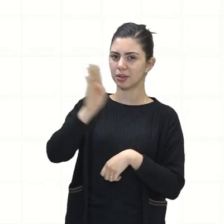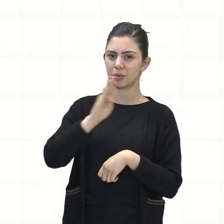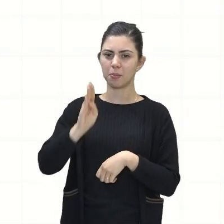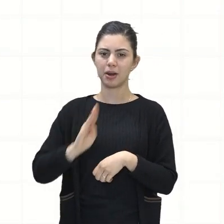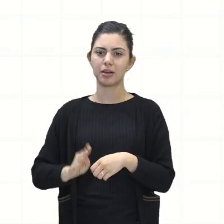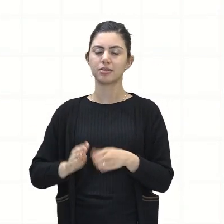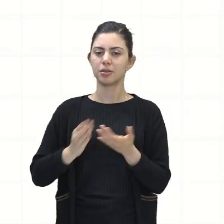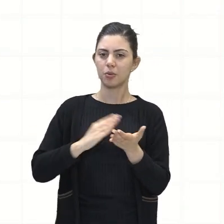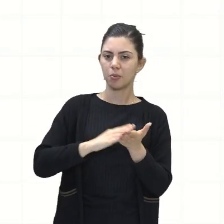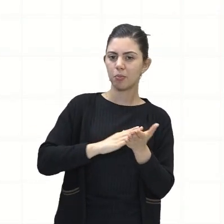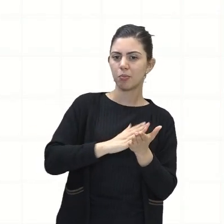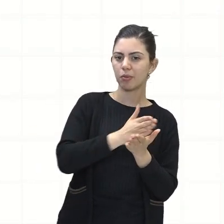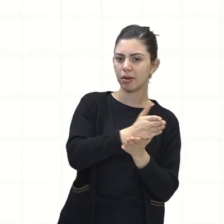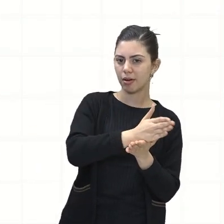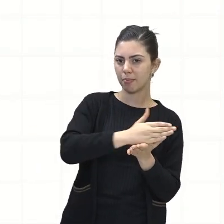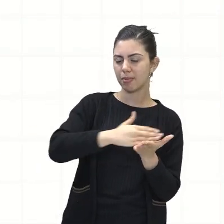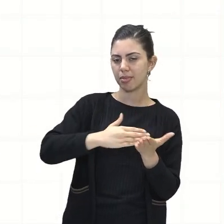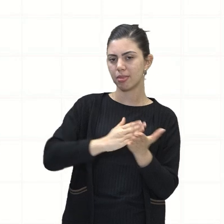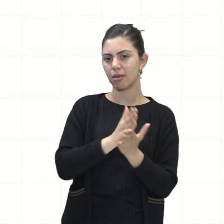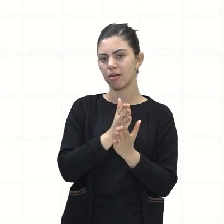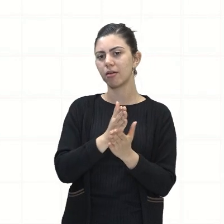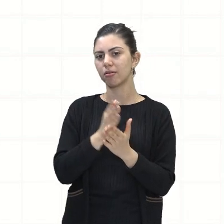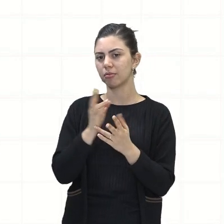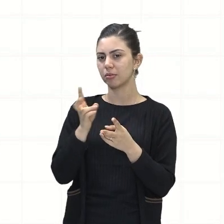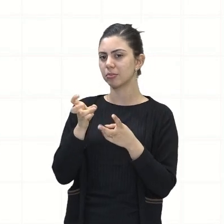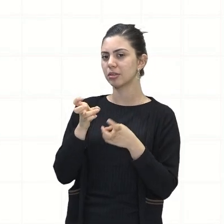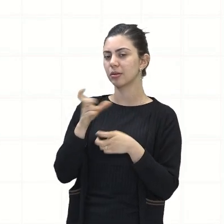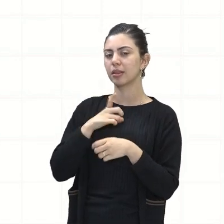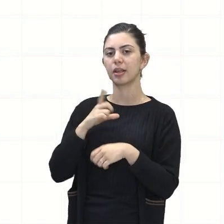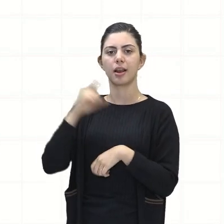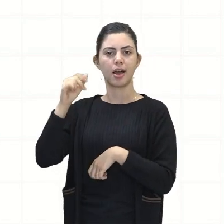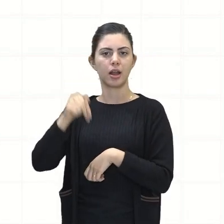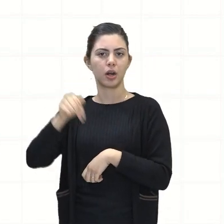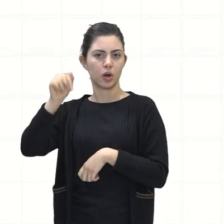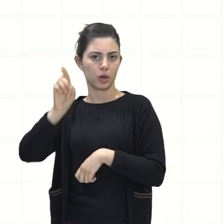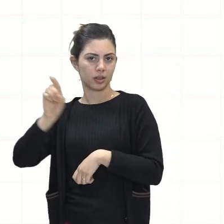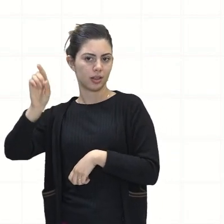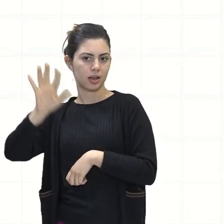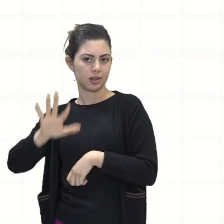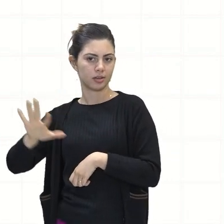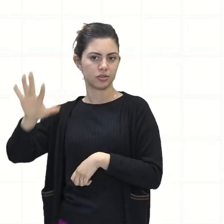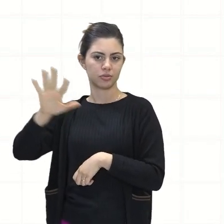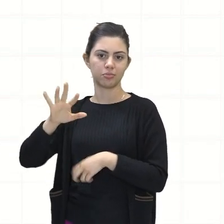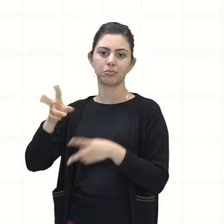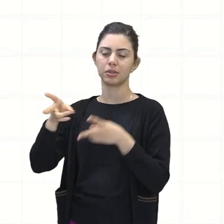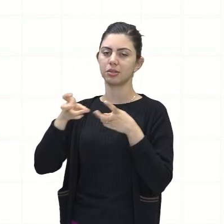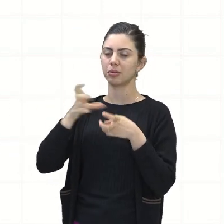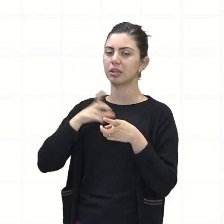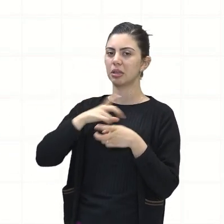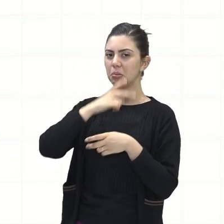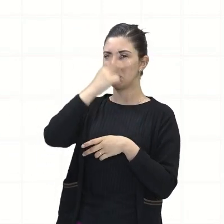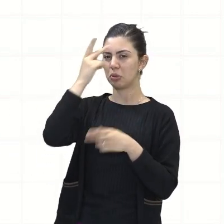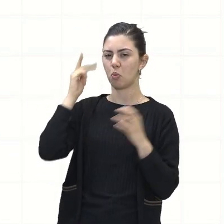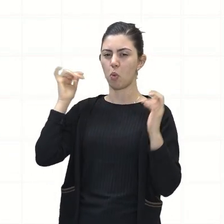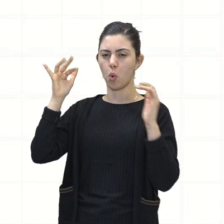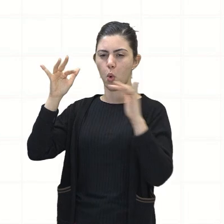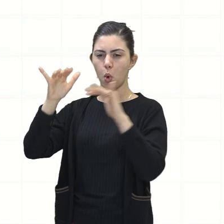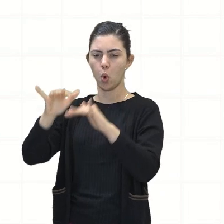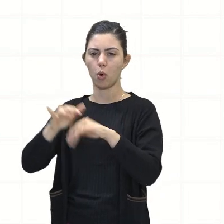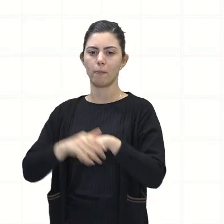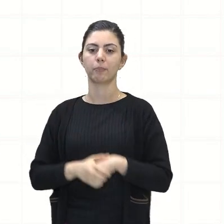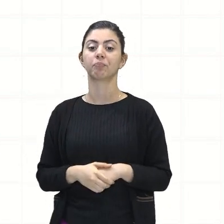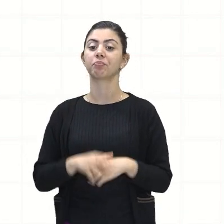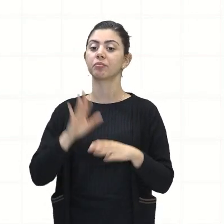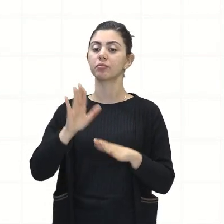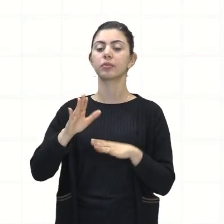as capitais do Brasil, as capitais dos estados do Nordeste brasileiro, também com uma concentração muito grande. Aqui do outro lado, a gente